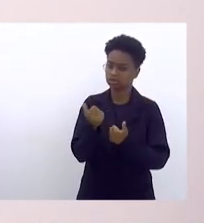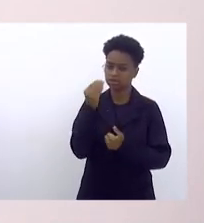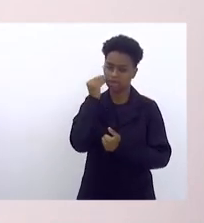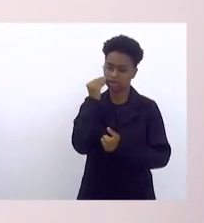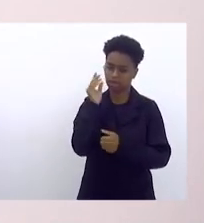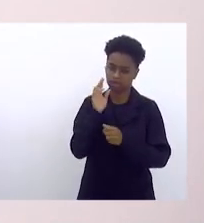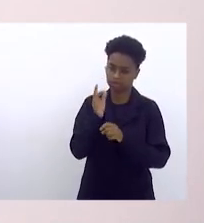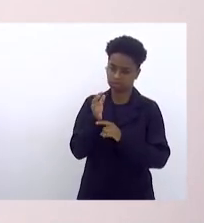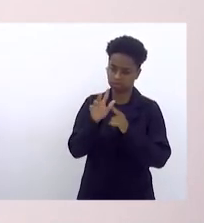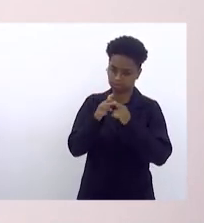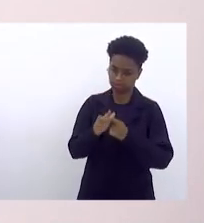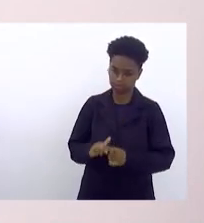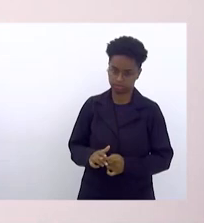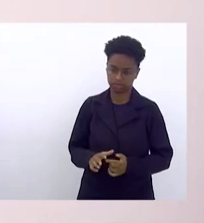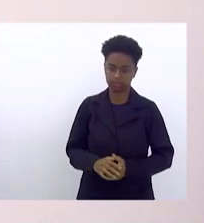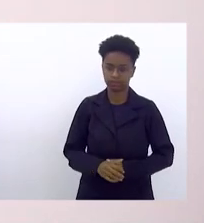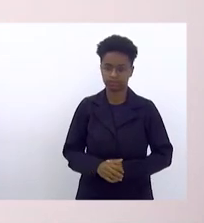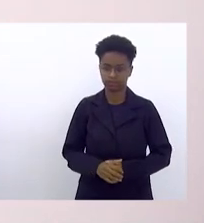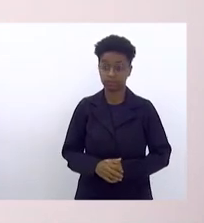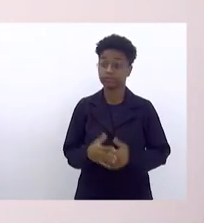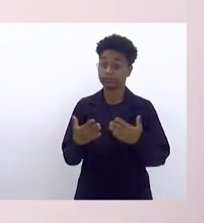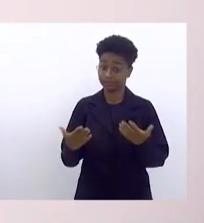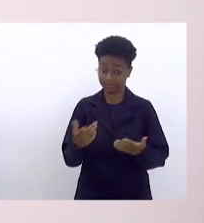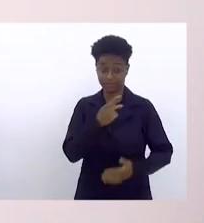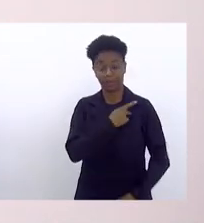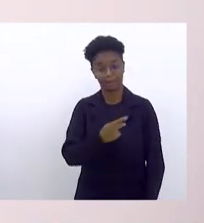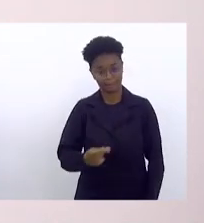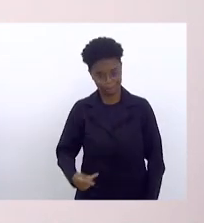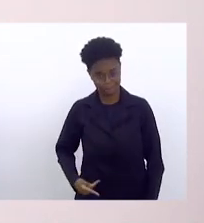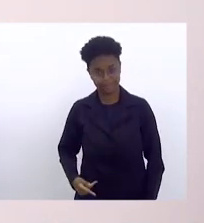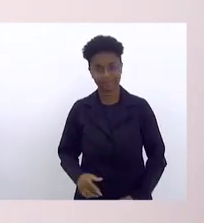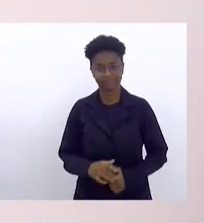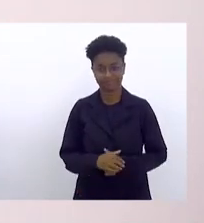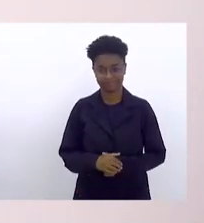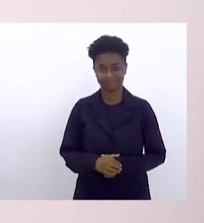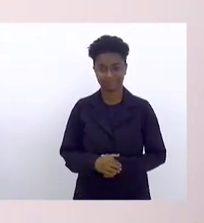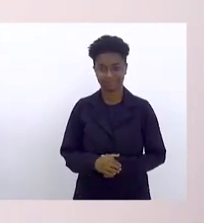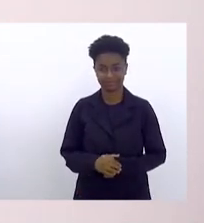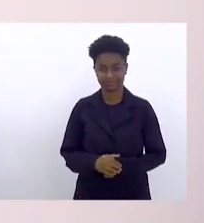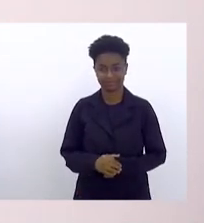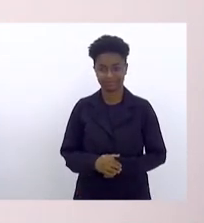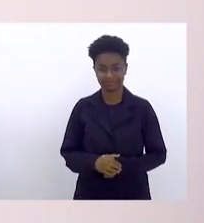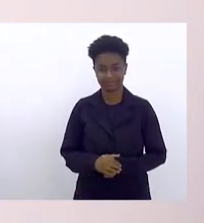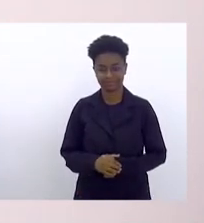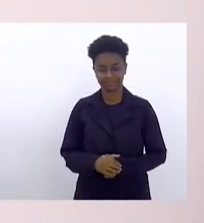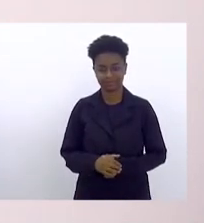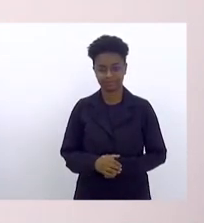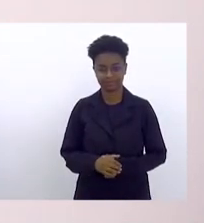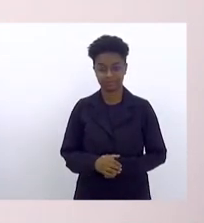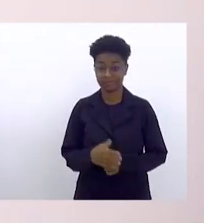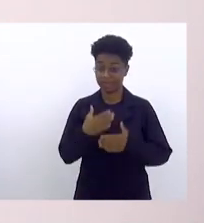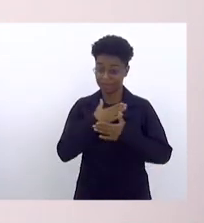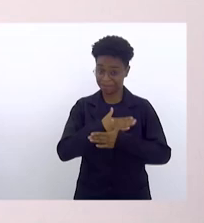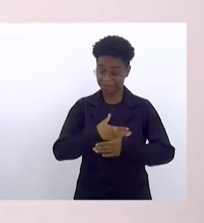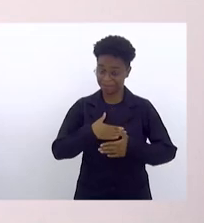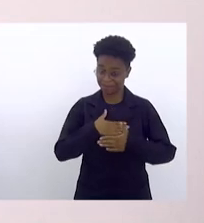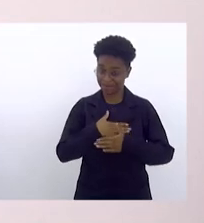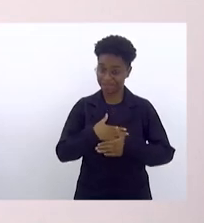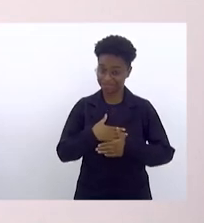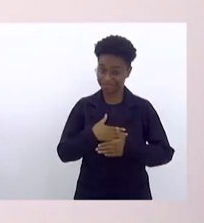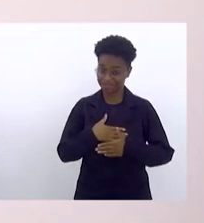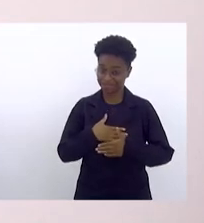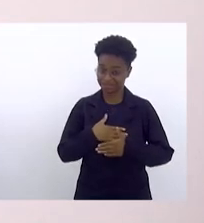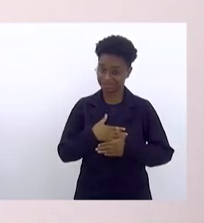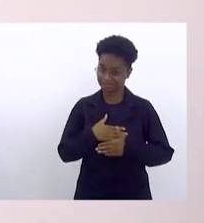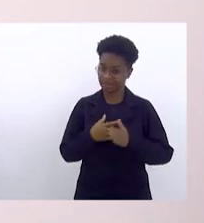puxar o gatilho em nome de uma política de segurança que é usada por Cláudio Castro e que foi usada por Witzel